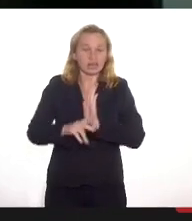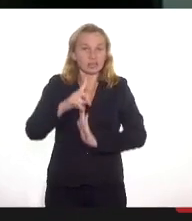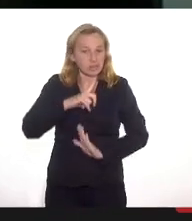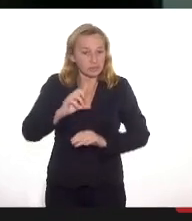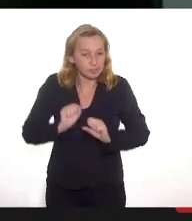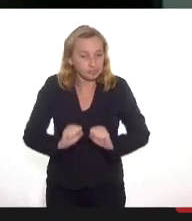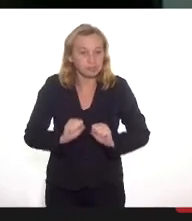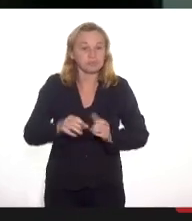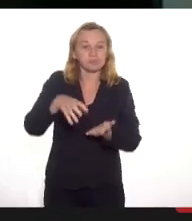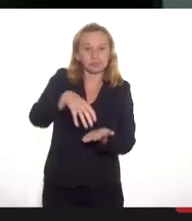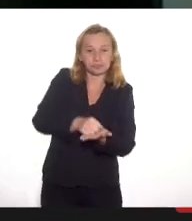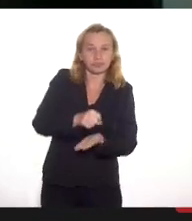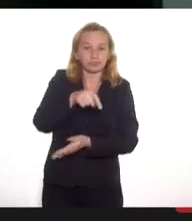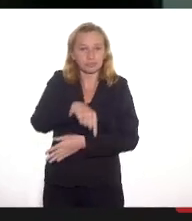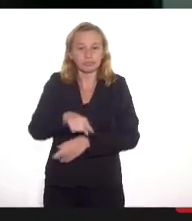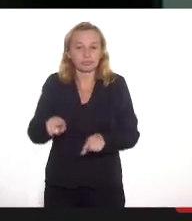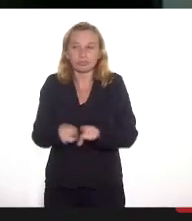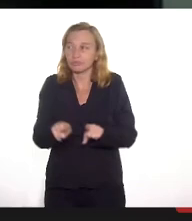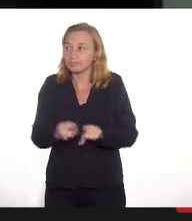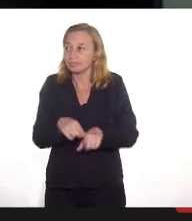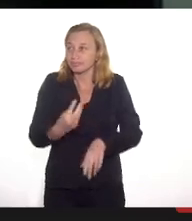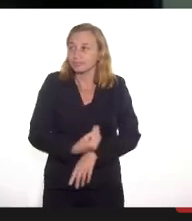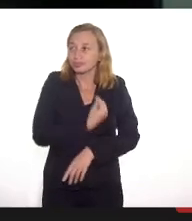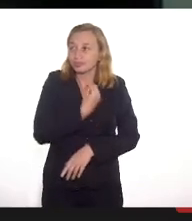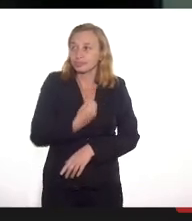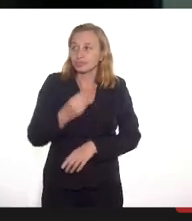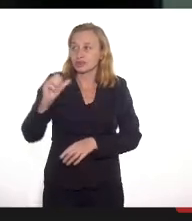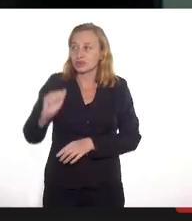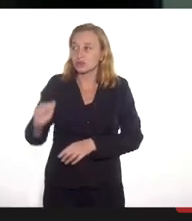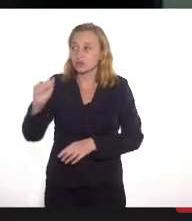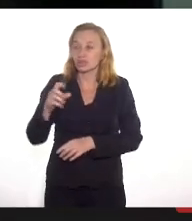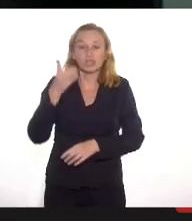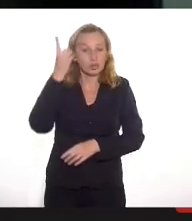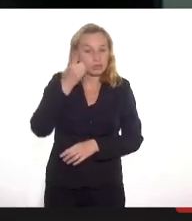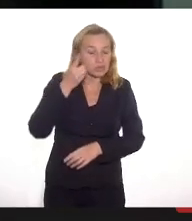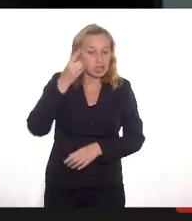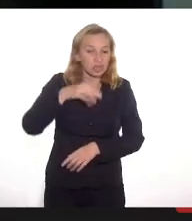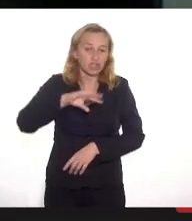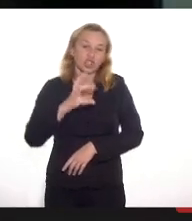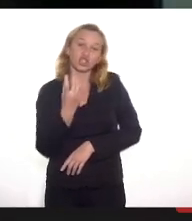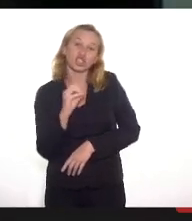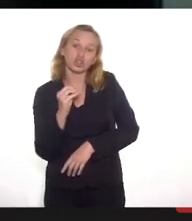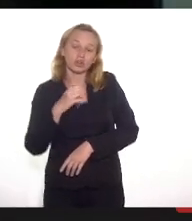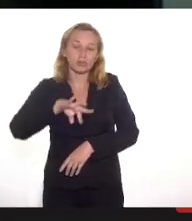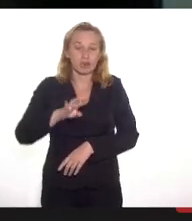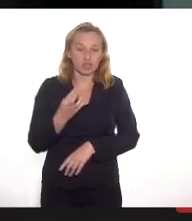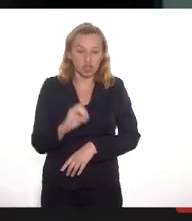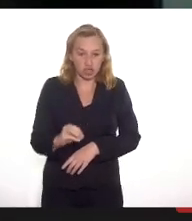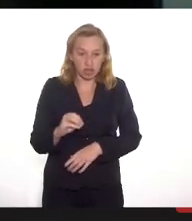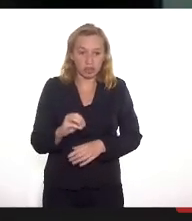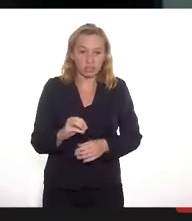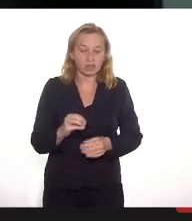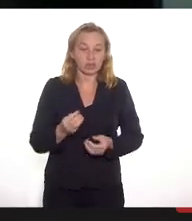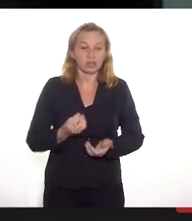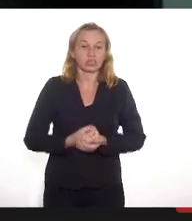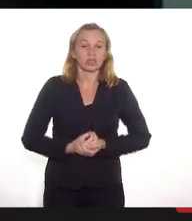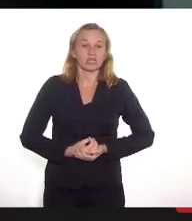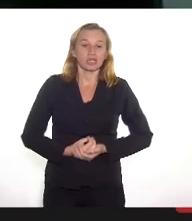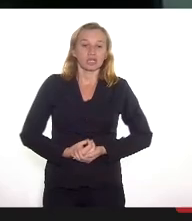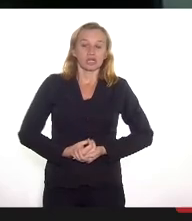nesse sentido e registrar aqui também a presença da assessoria do deputado o machado que tá se recuperando